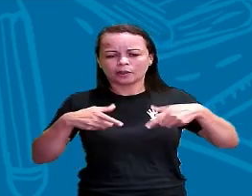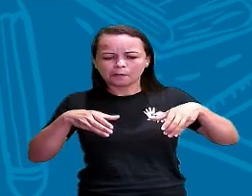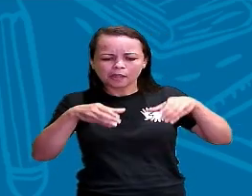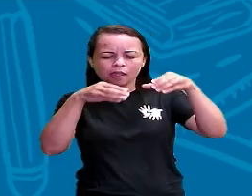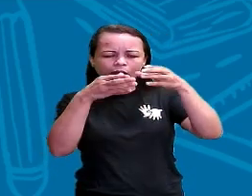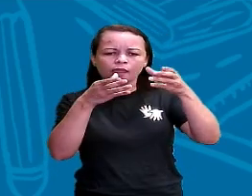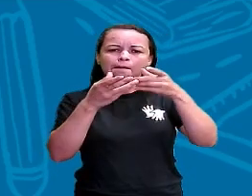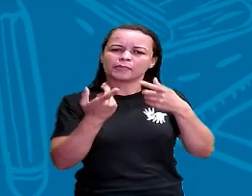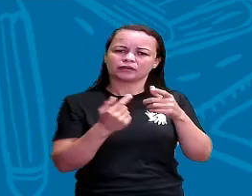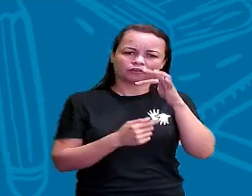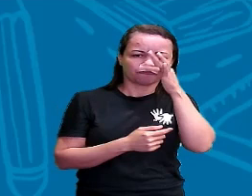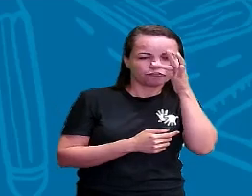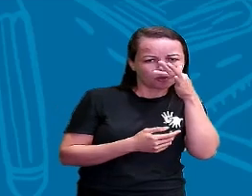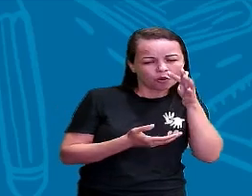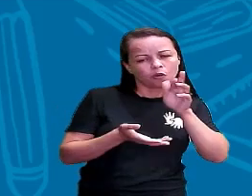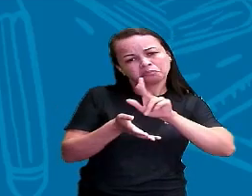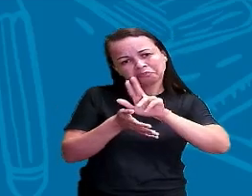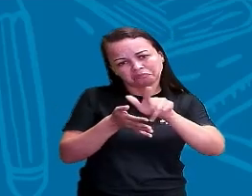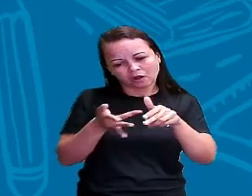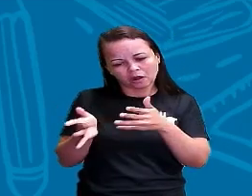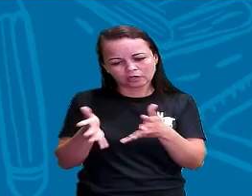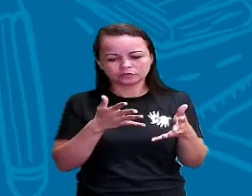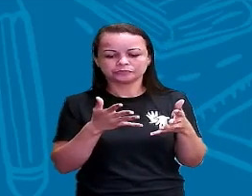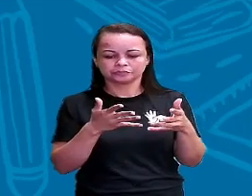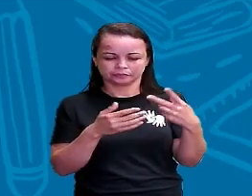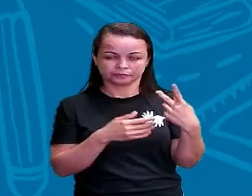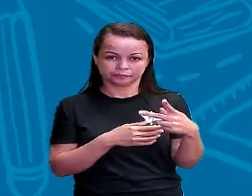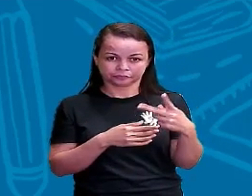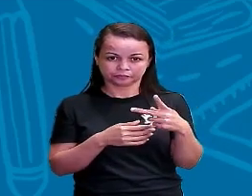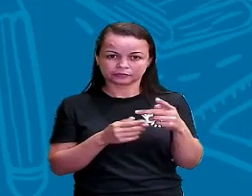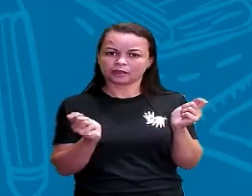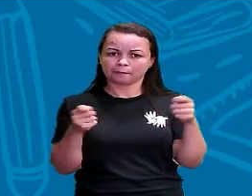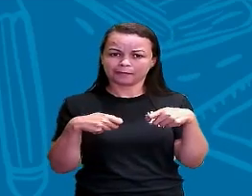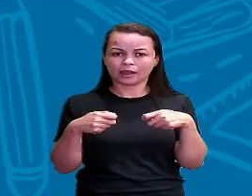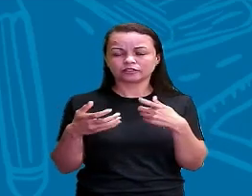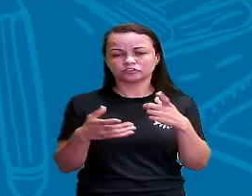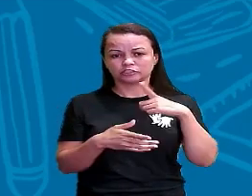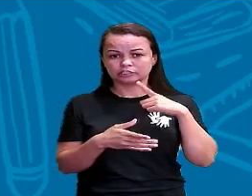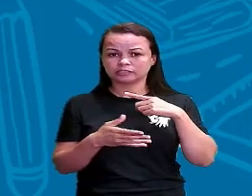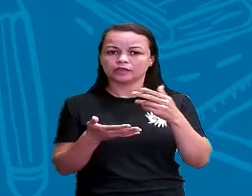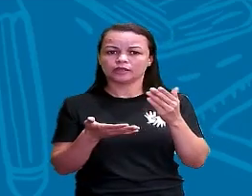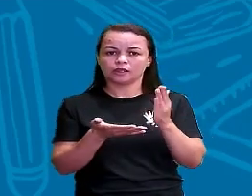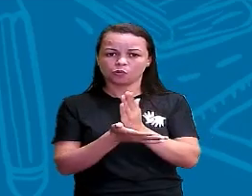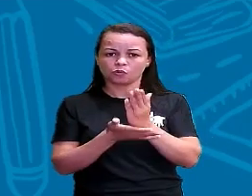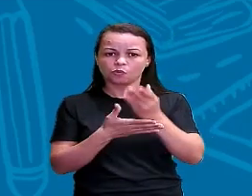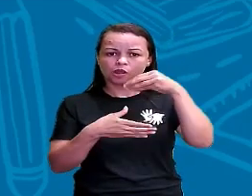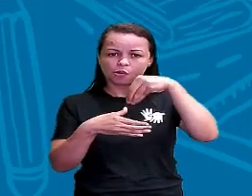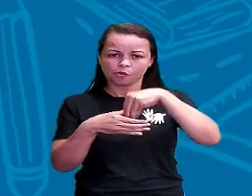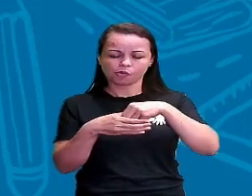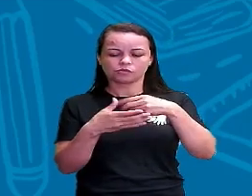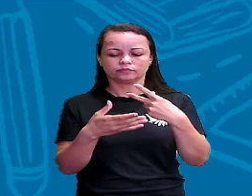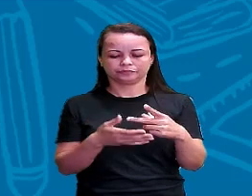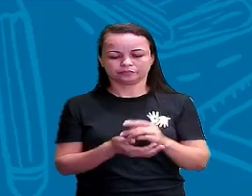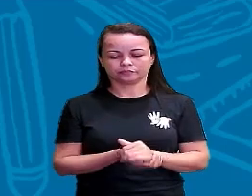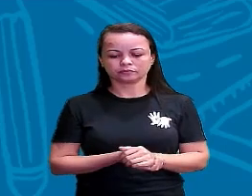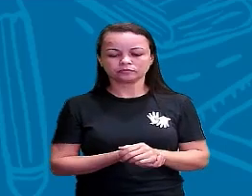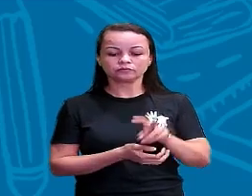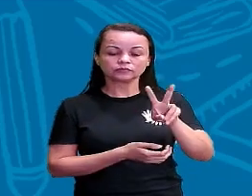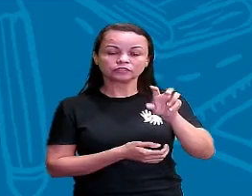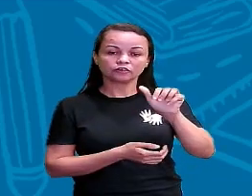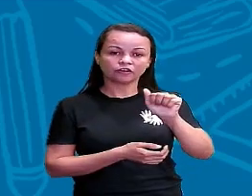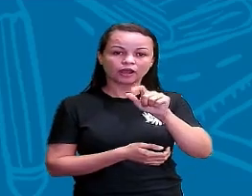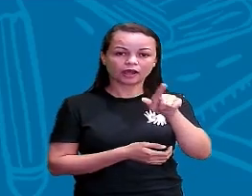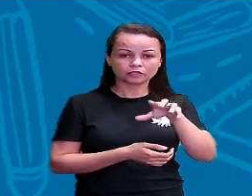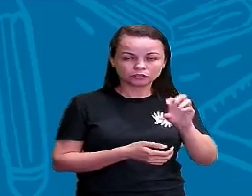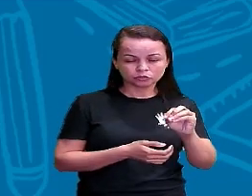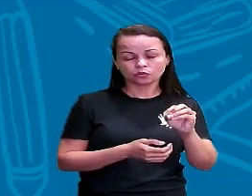e qualquer outro invólucro ou receptáculo capaz de conter alguma coisa. Já vaso com Z é a forma